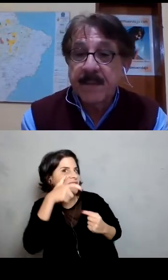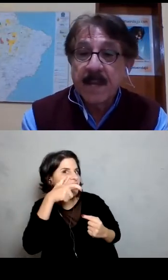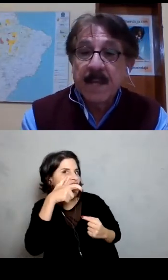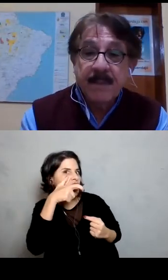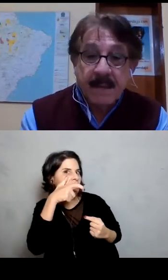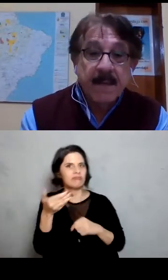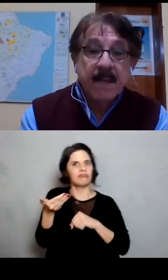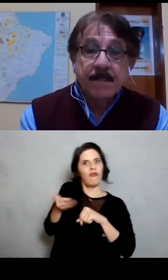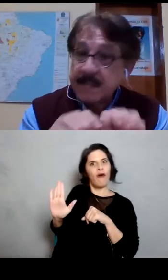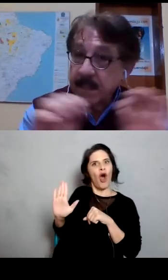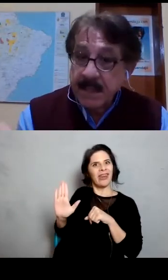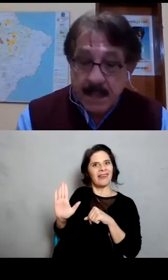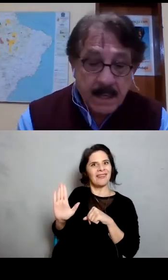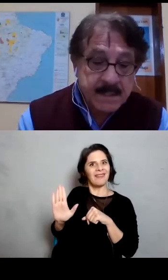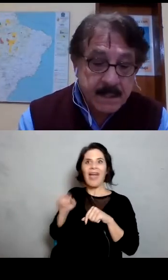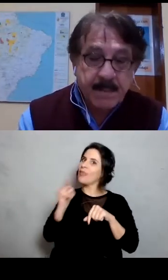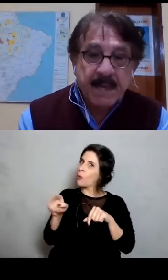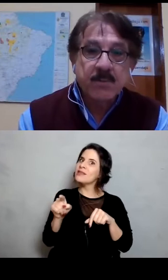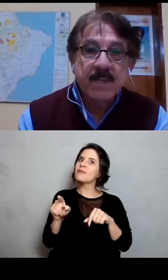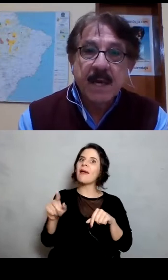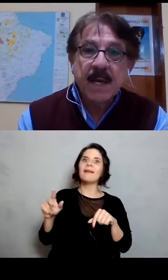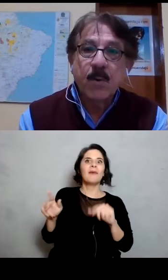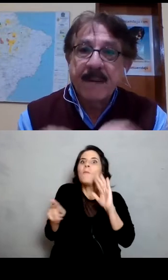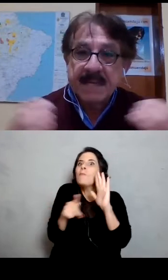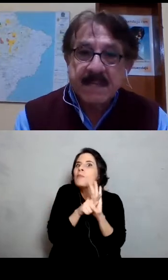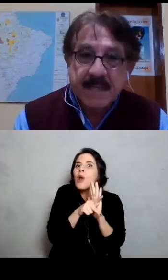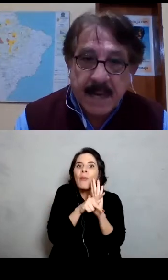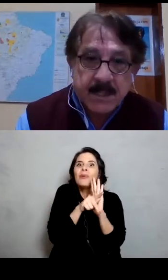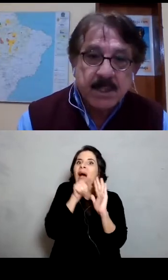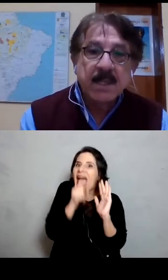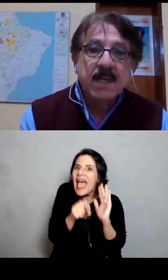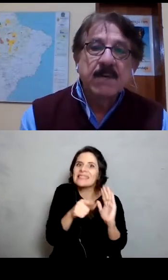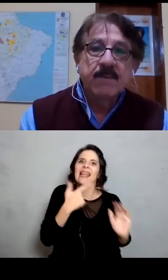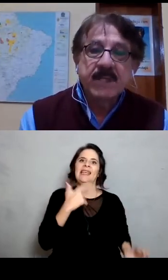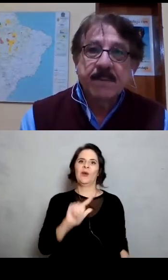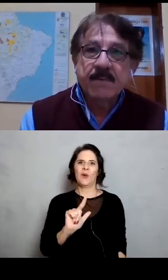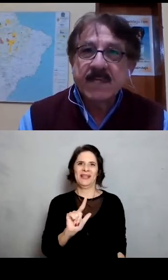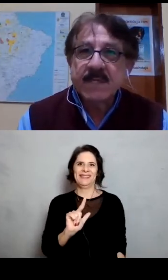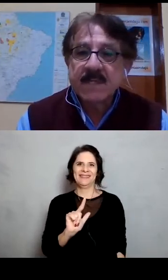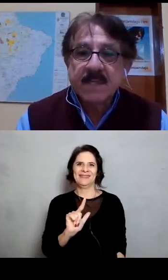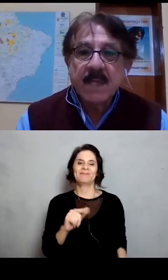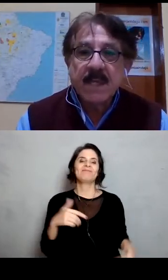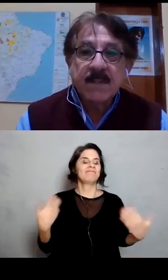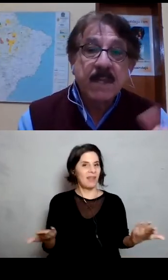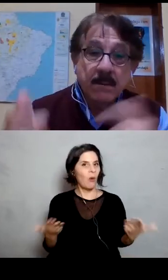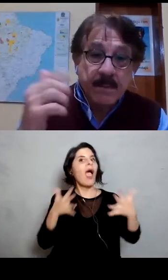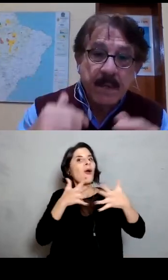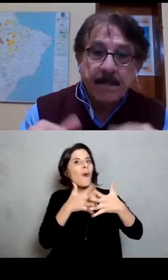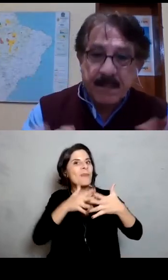aí. Bem, para terminar esse aspecto da complexidade, vou dizer para vocês que existem línguas... Não, pode